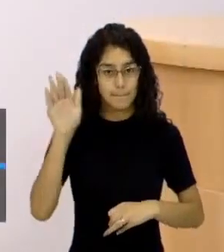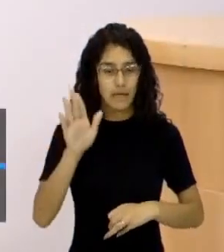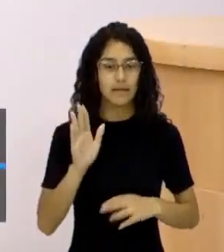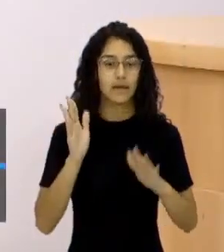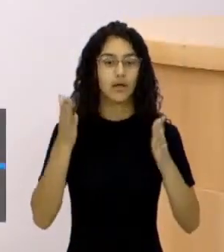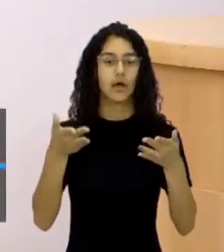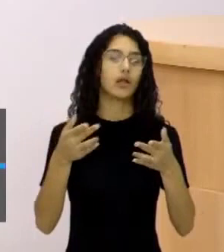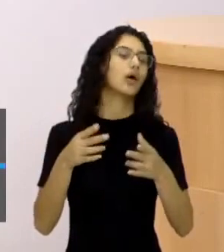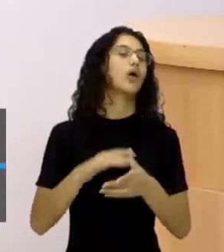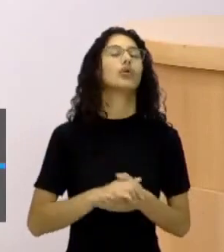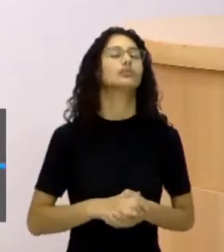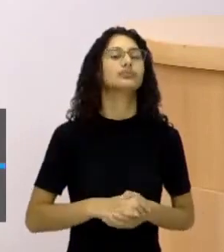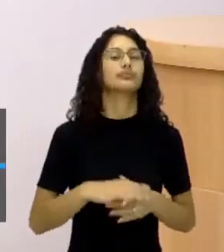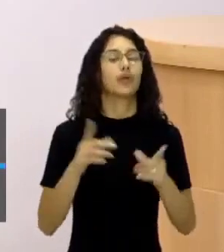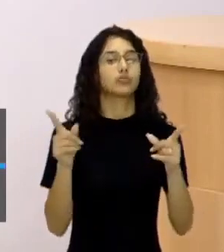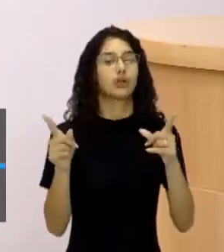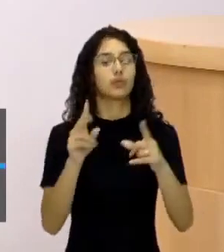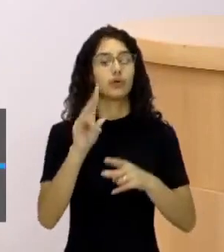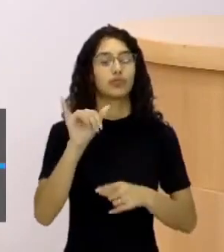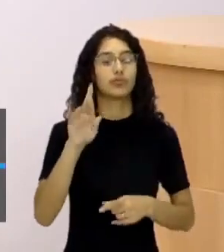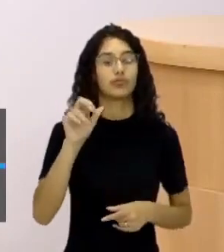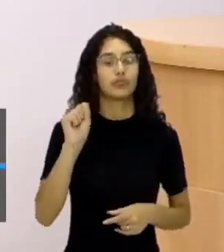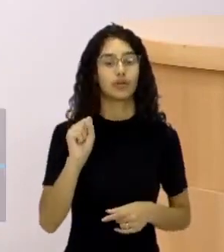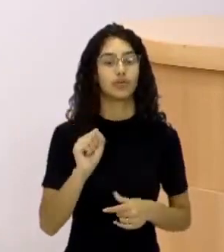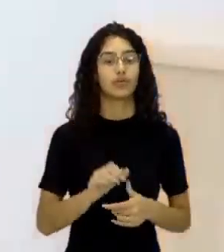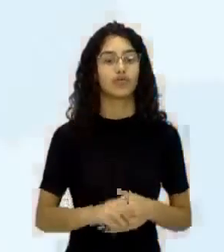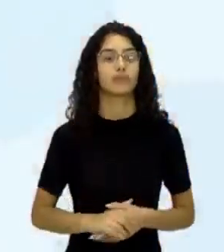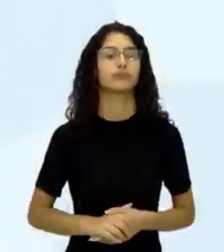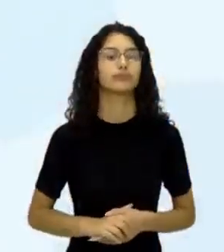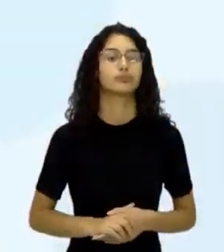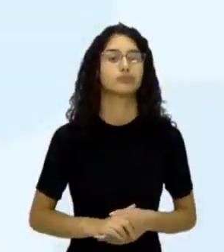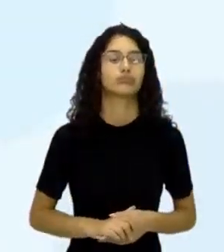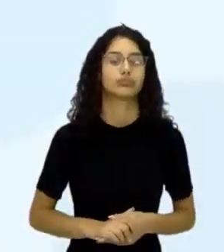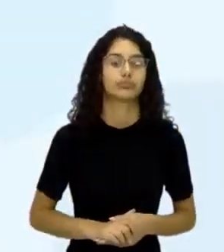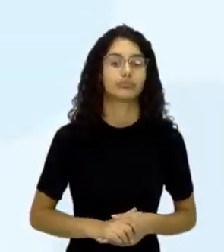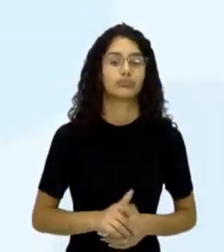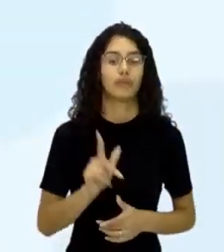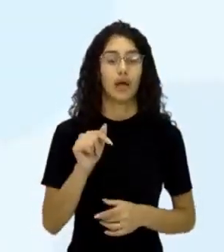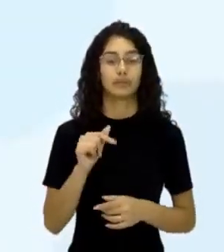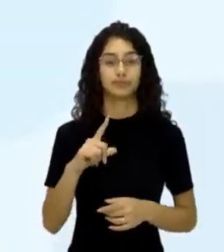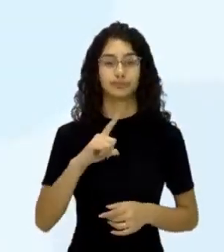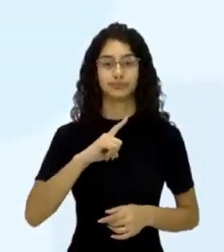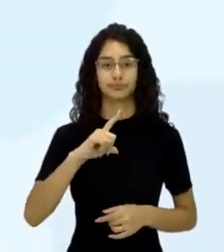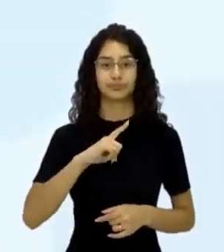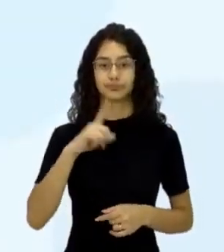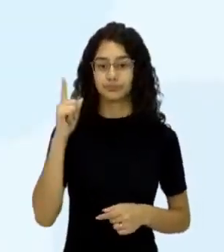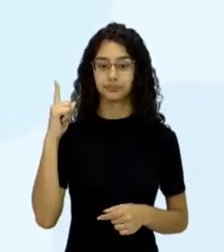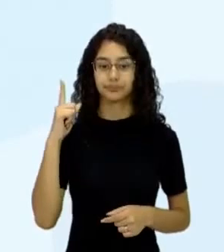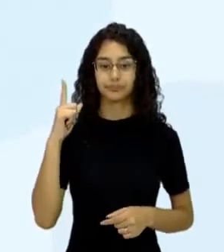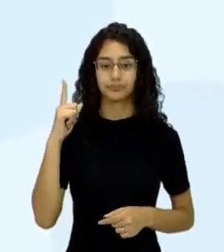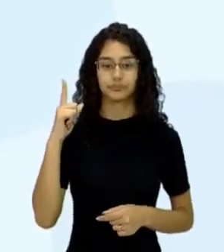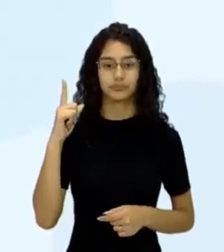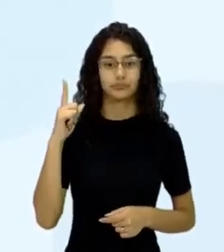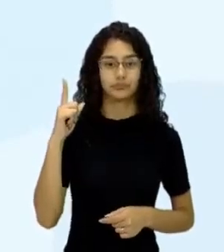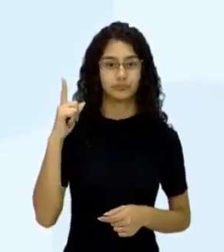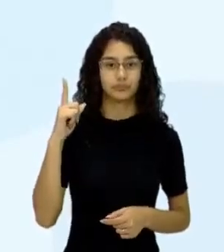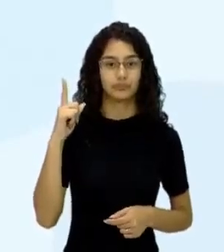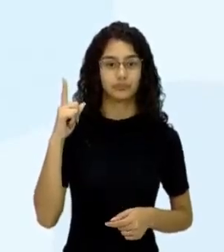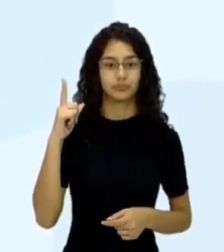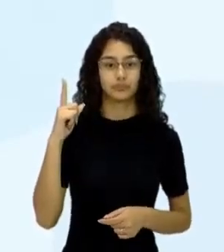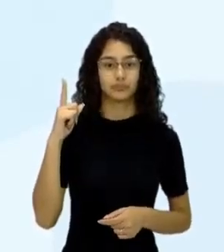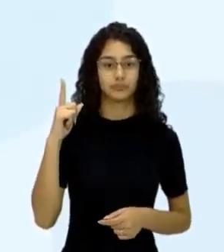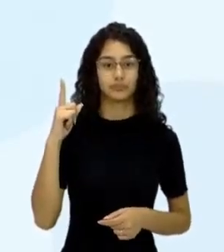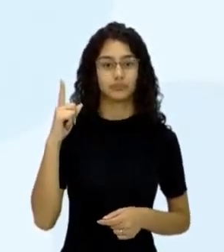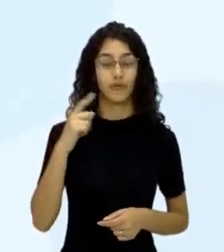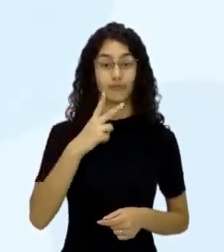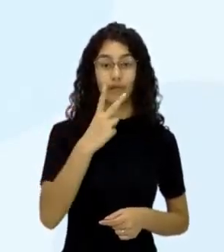agora com o tamanho do vírus, tá bom, gente? Ó, aqui, o tamanho do vírus é esse pequenininho. Gente, corrija lá no slide, são